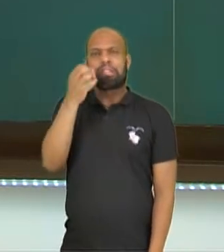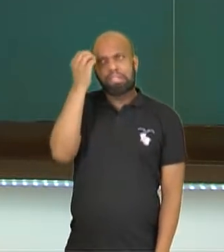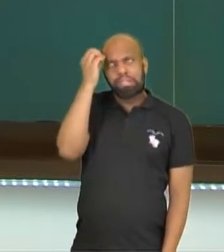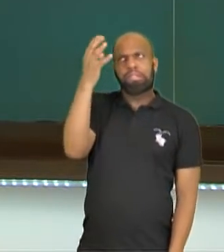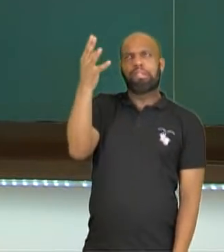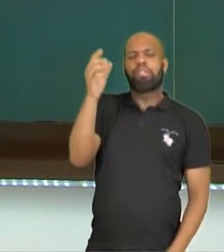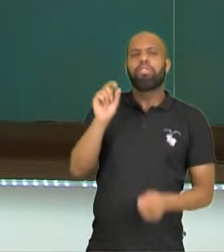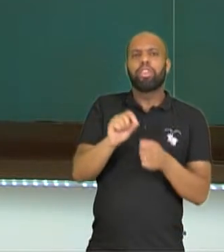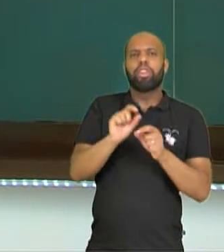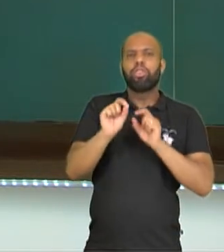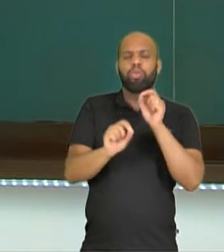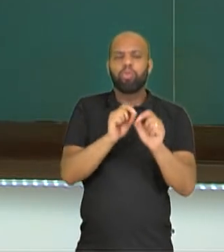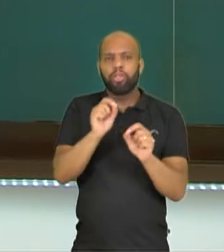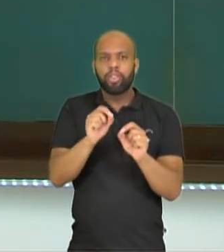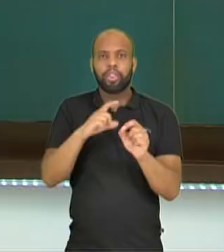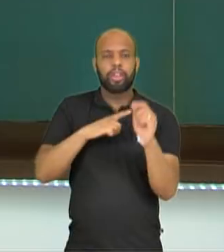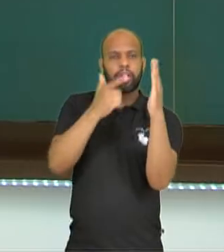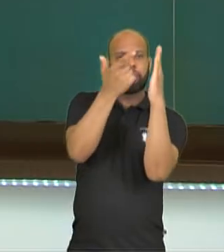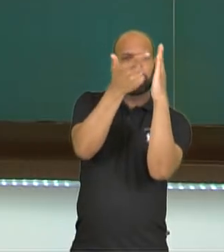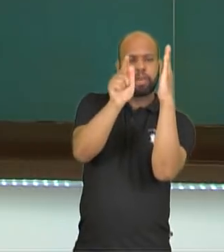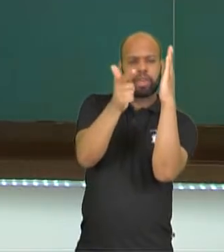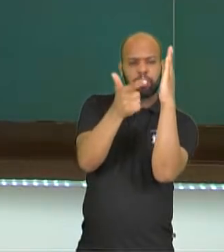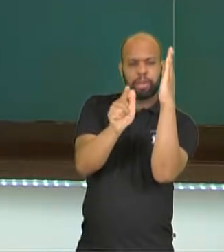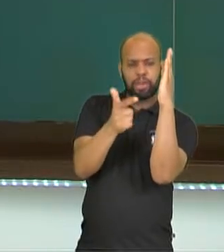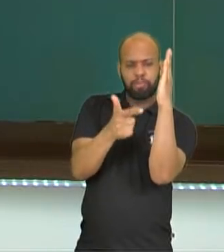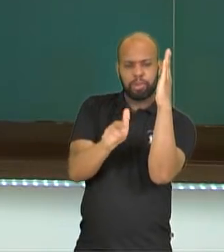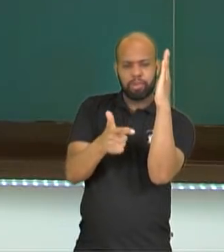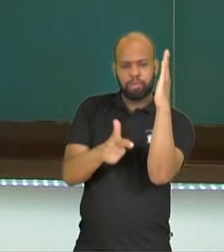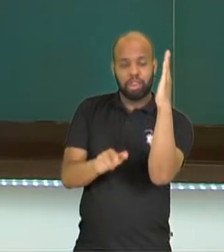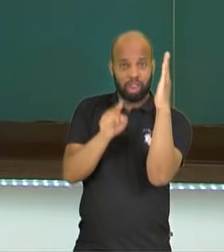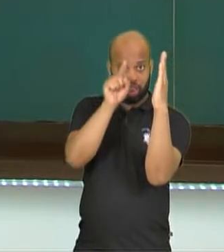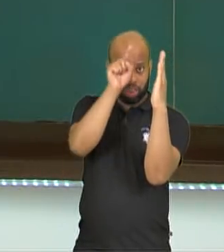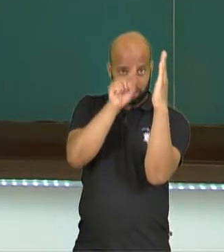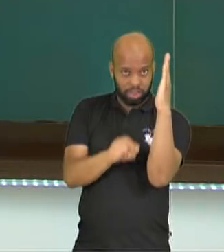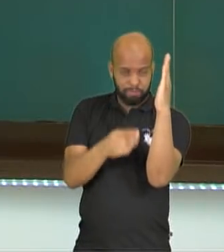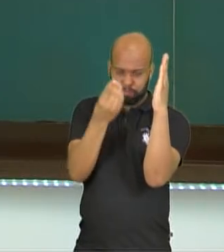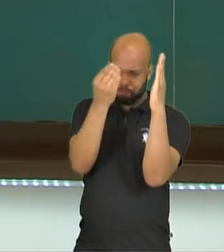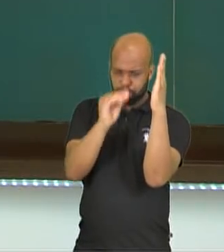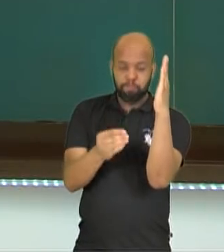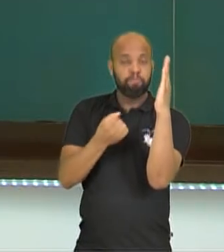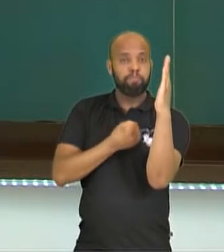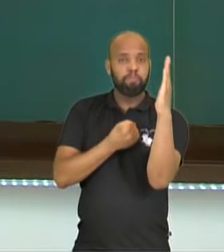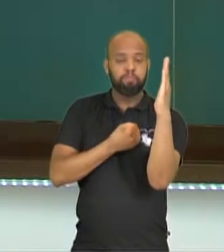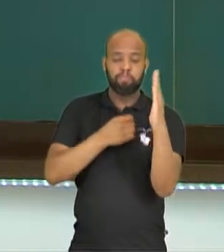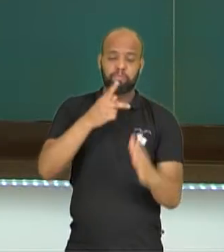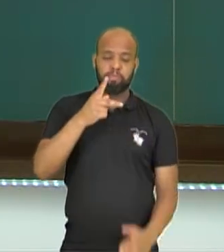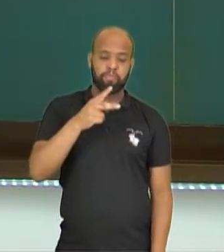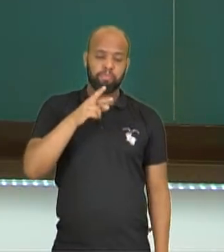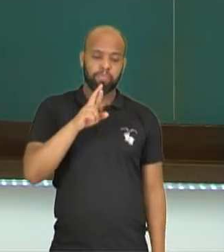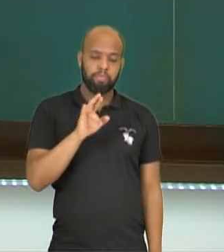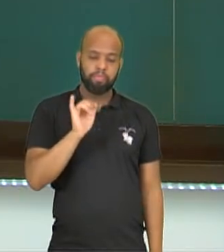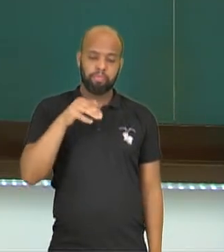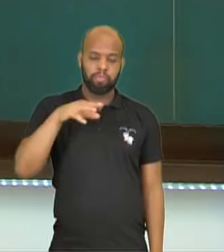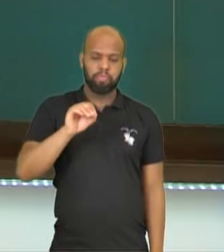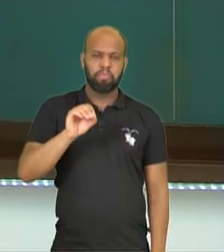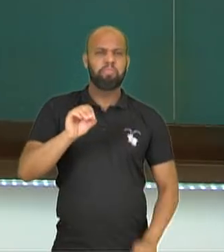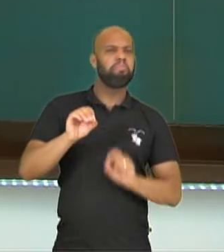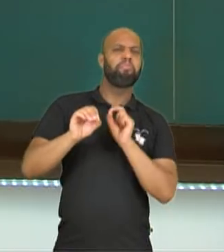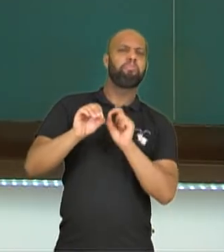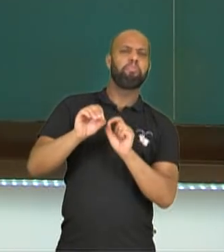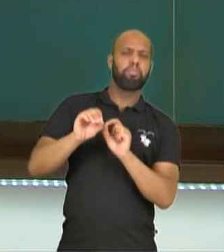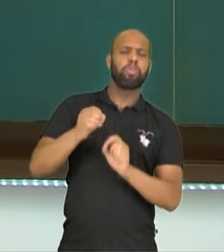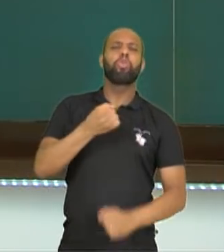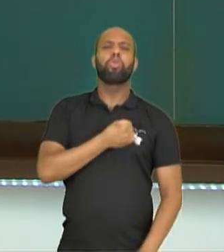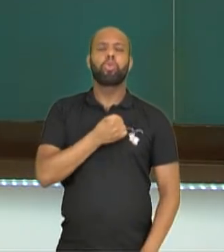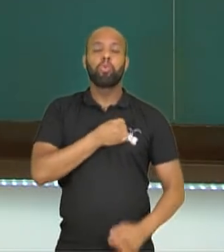vai dividir por números primos. Aqui só cabe números primos, tá bom? Quem são os números primos? Aqueles números que são divisíveis